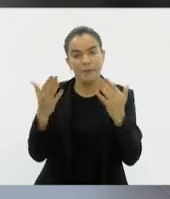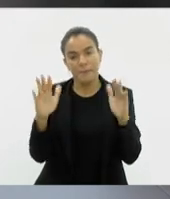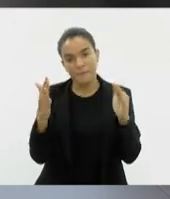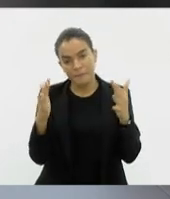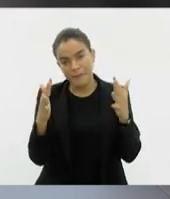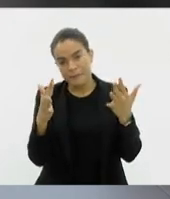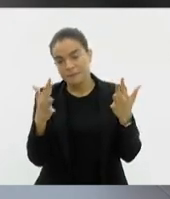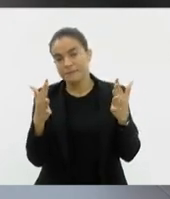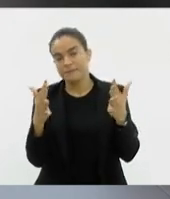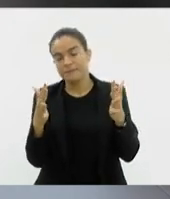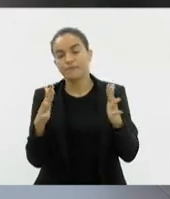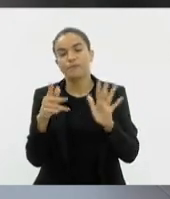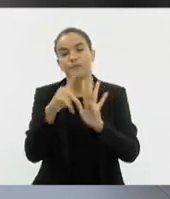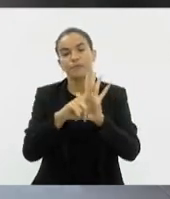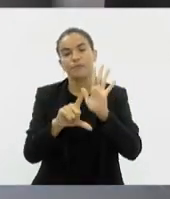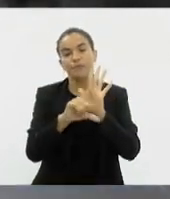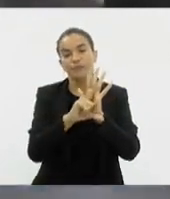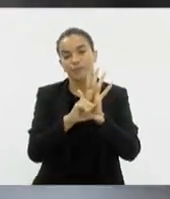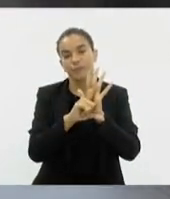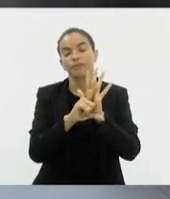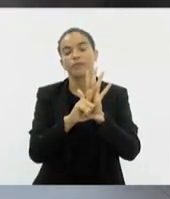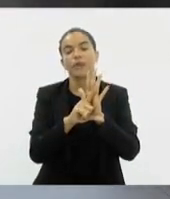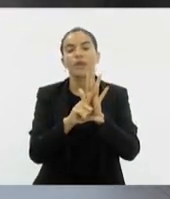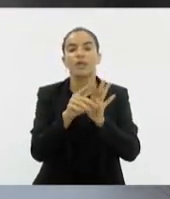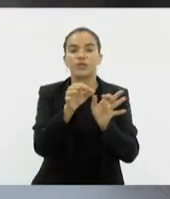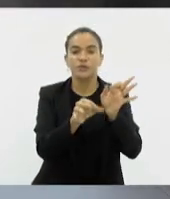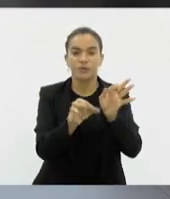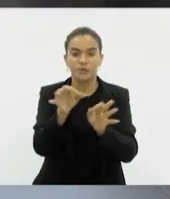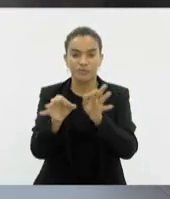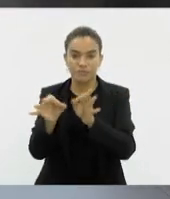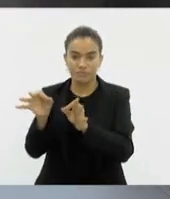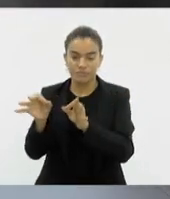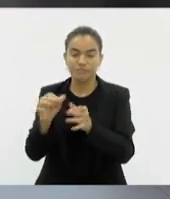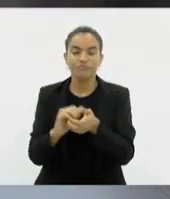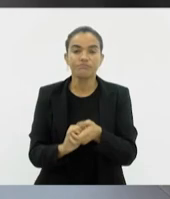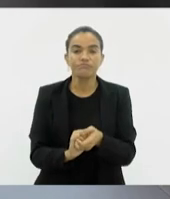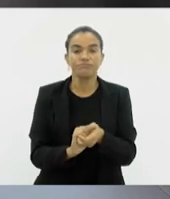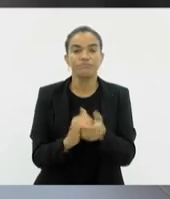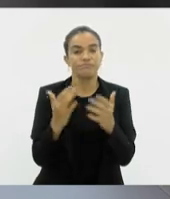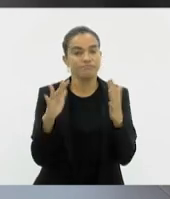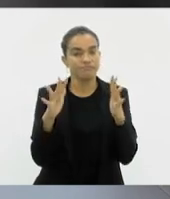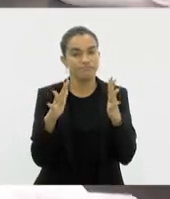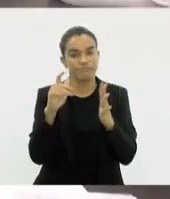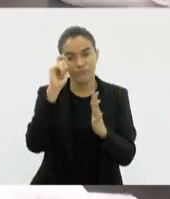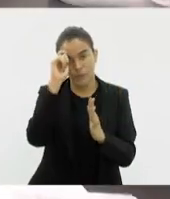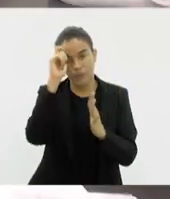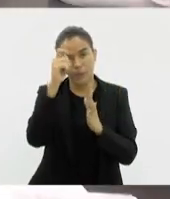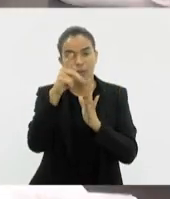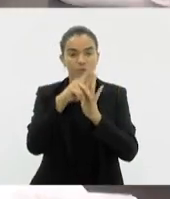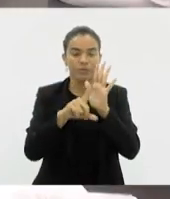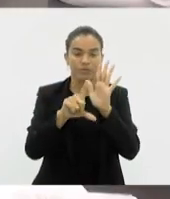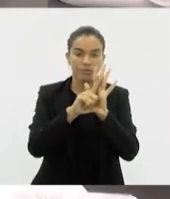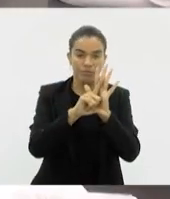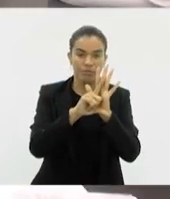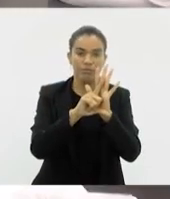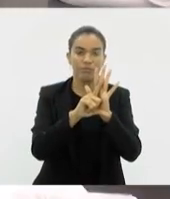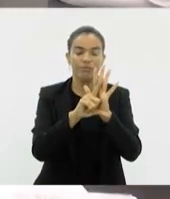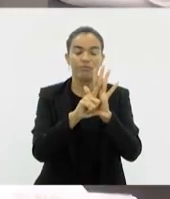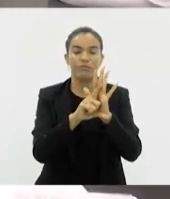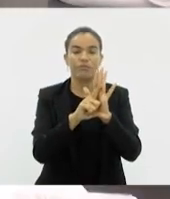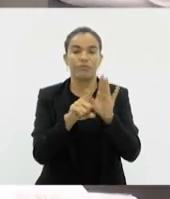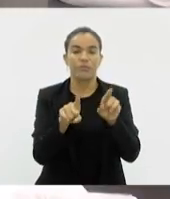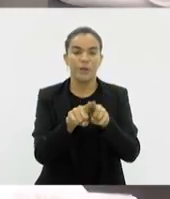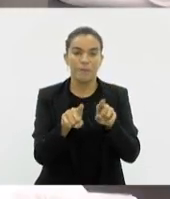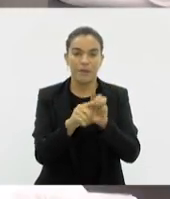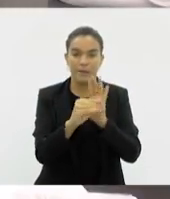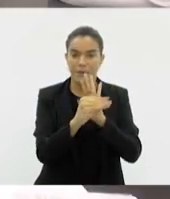aí, né, o projeto de lei em tramitação. Então, parabenizando o autor do projeto e a autora da